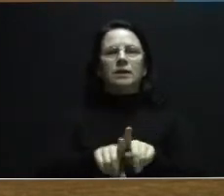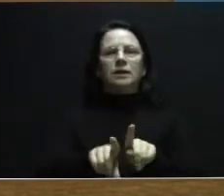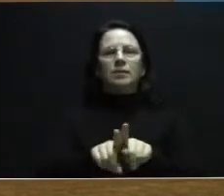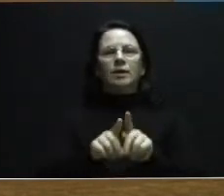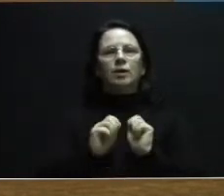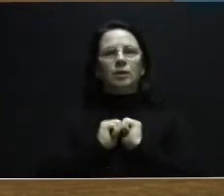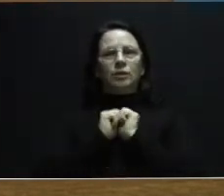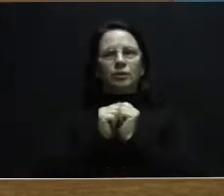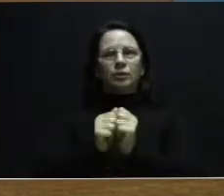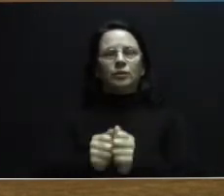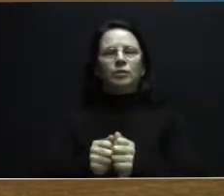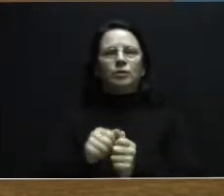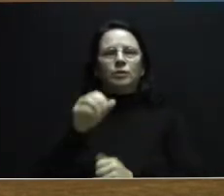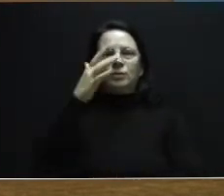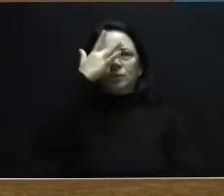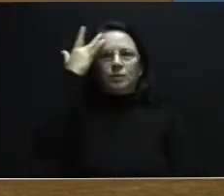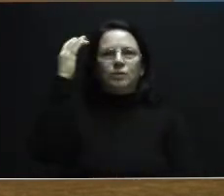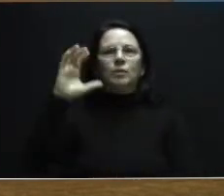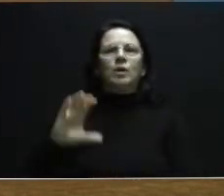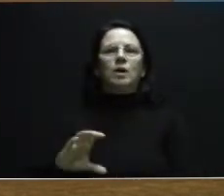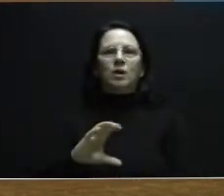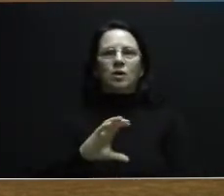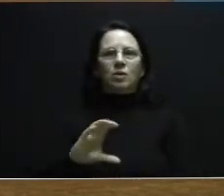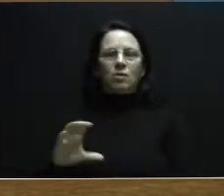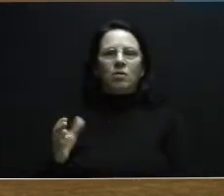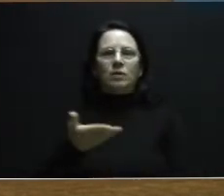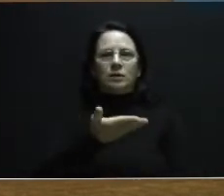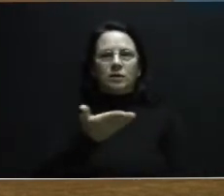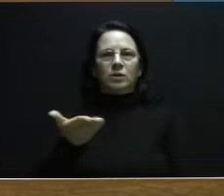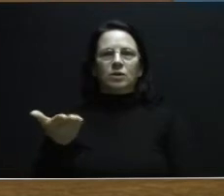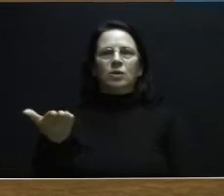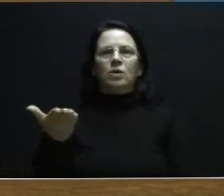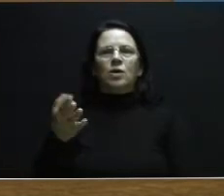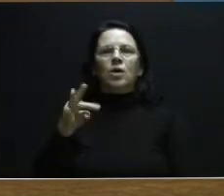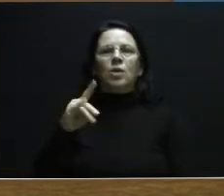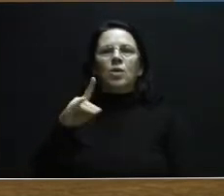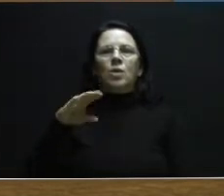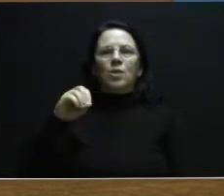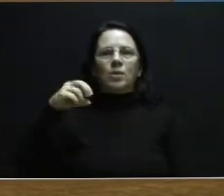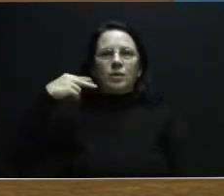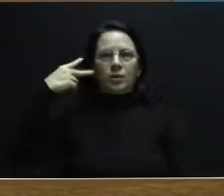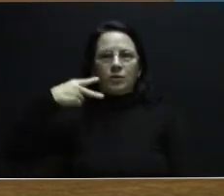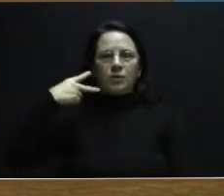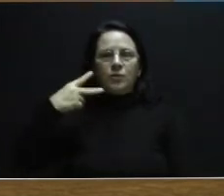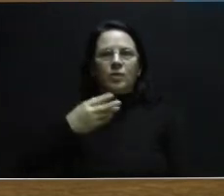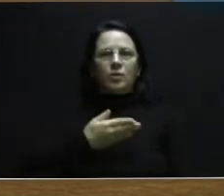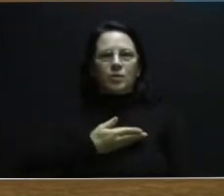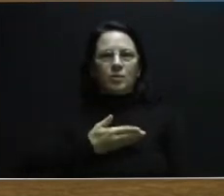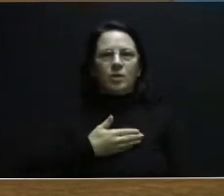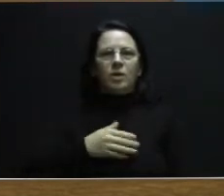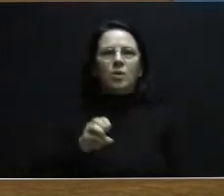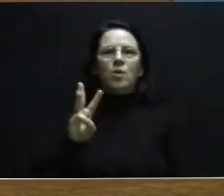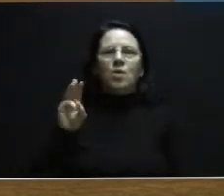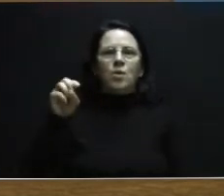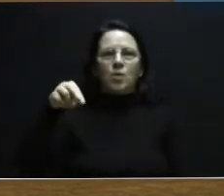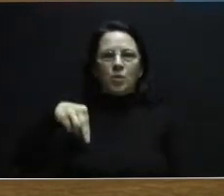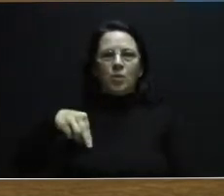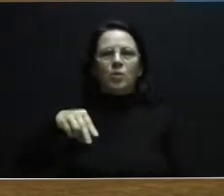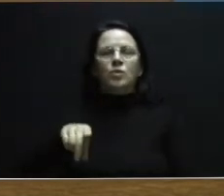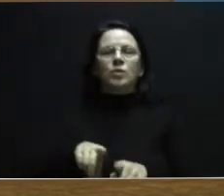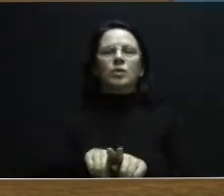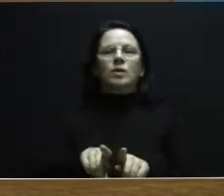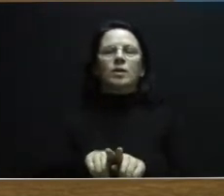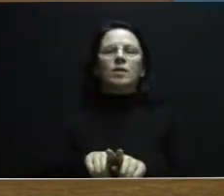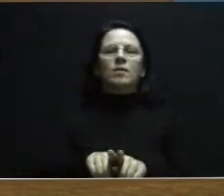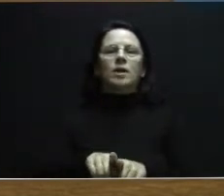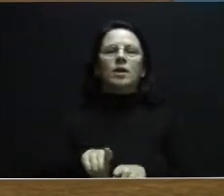como um católico. Os nossos queridos vereadores, Tony Vieira, um grande amigo, Wilson Pio, Marcinho também, que é da